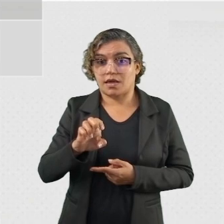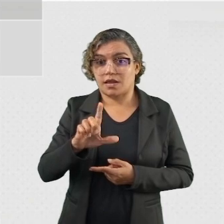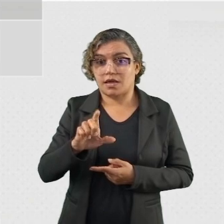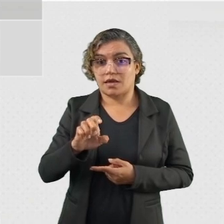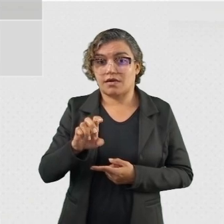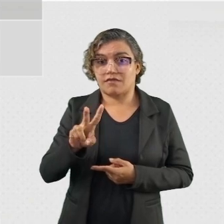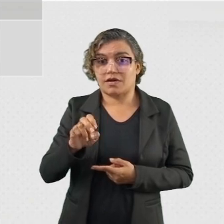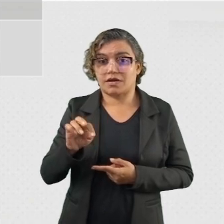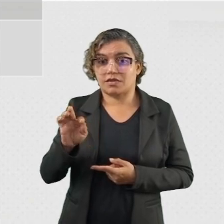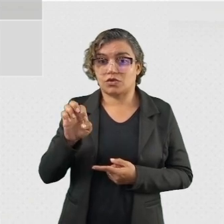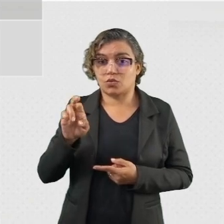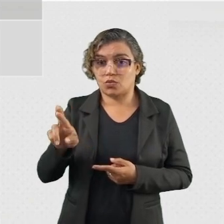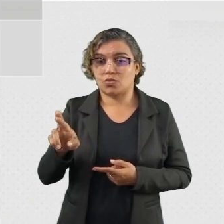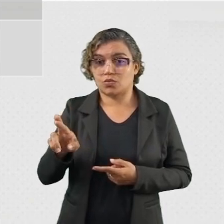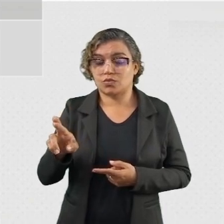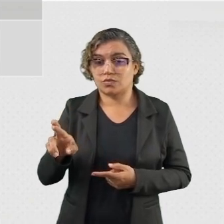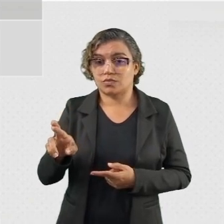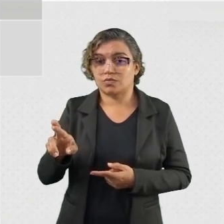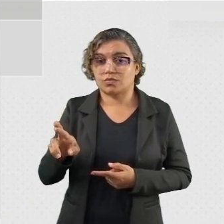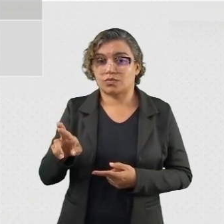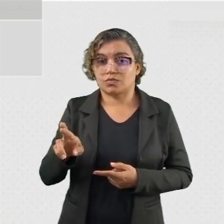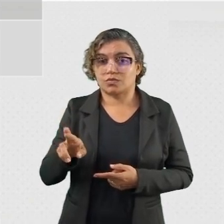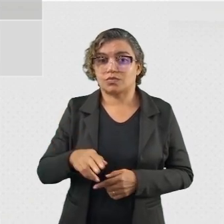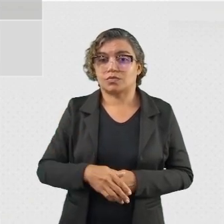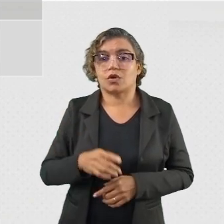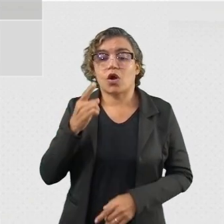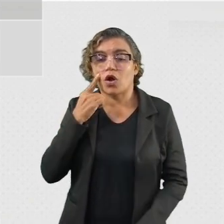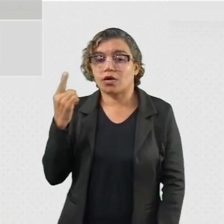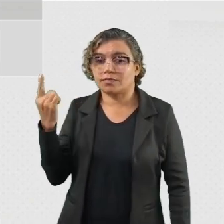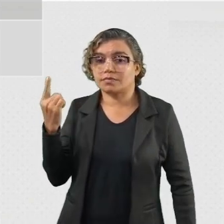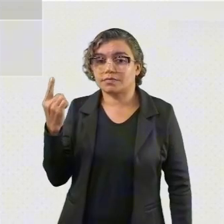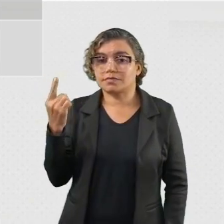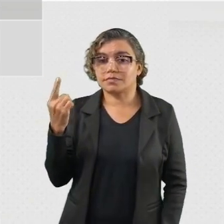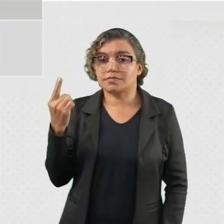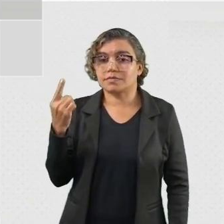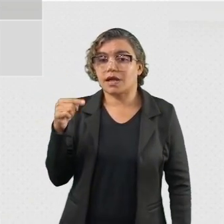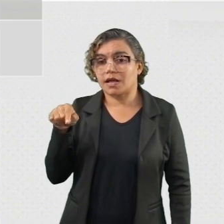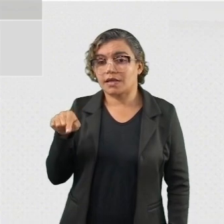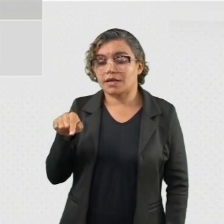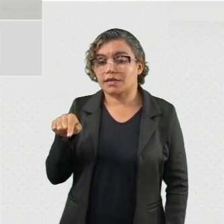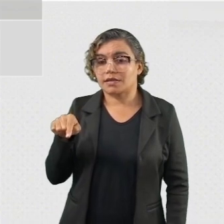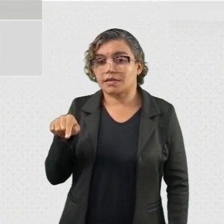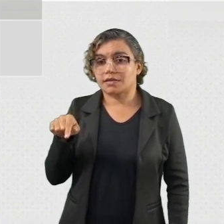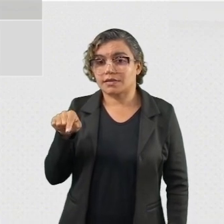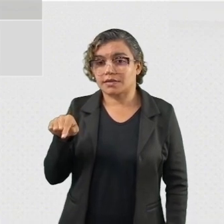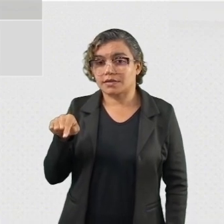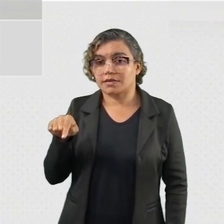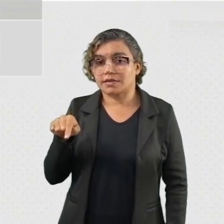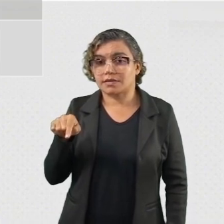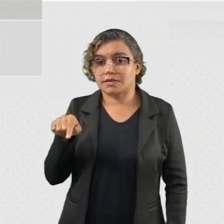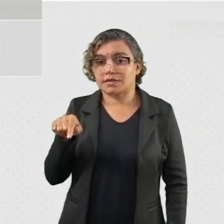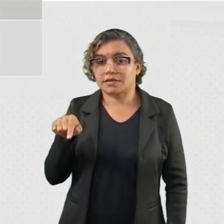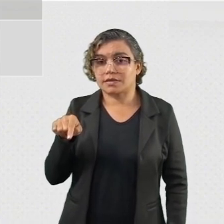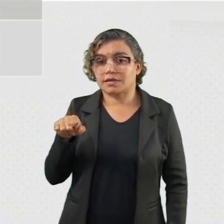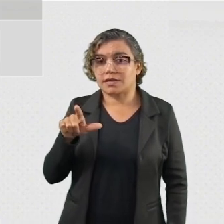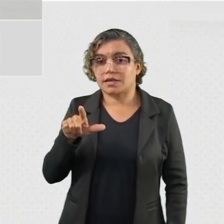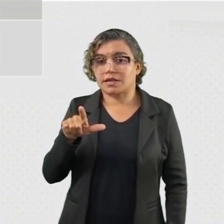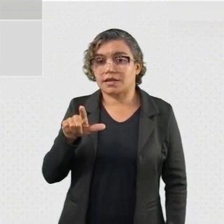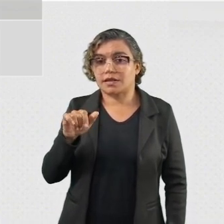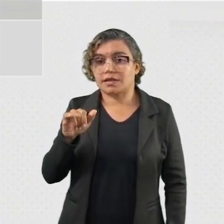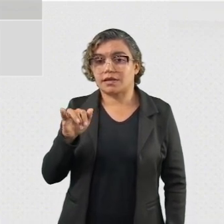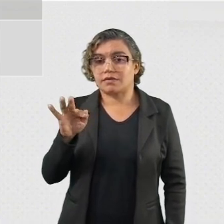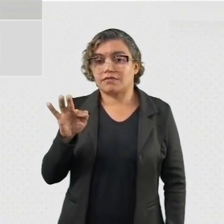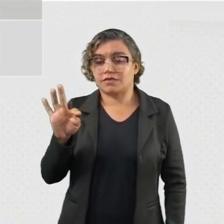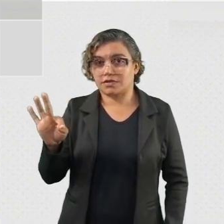No inglês britânico, lift. É o elevador. Lift também significa outras coisas que eu vou deixar